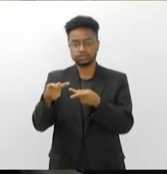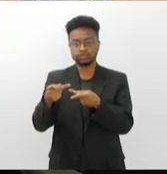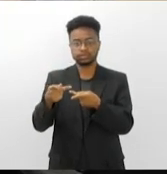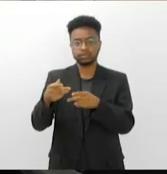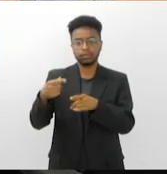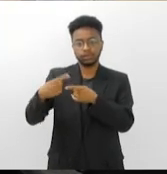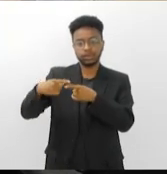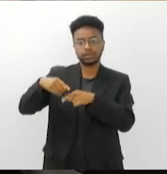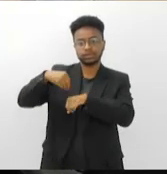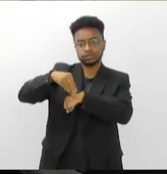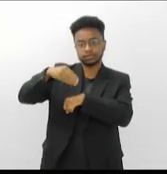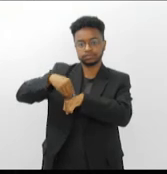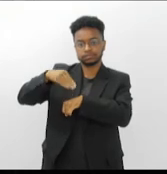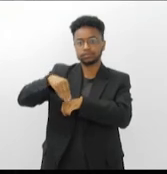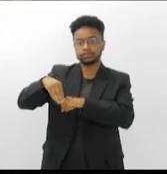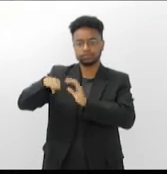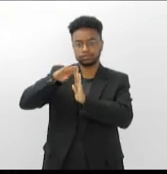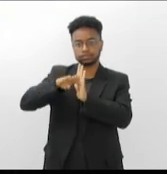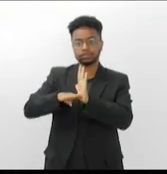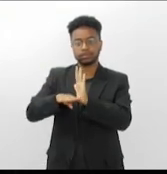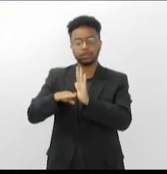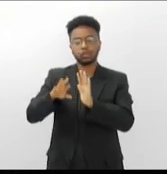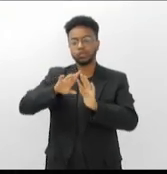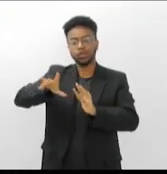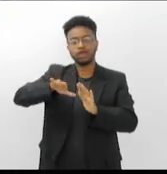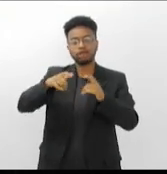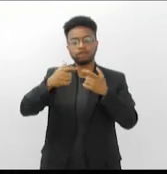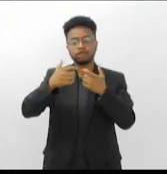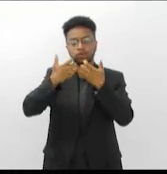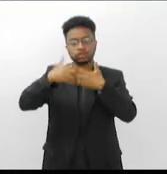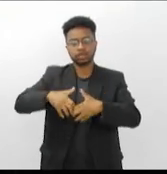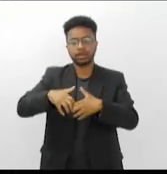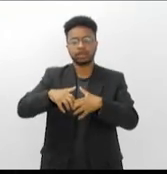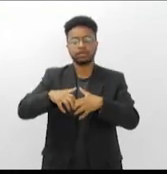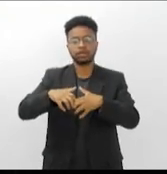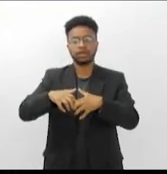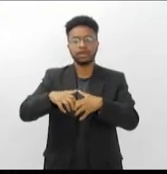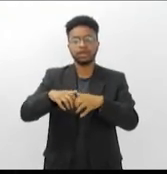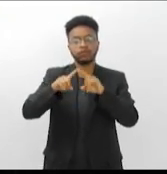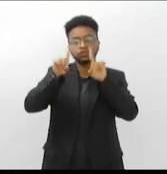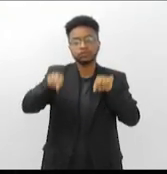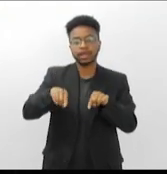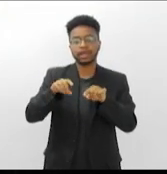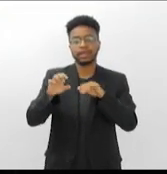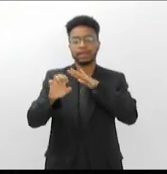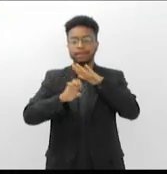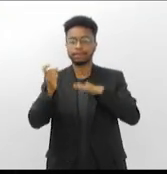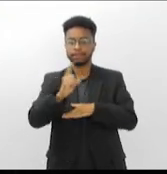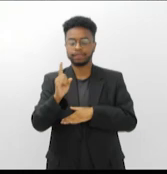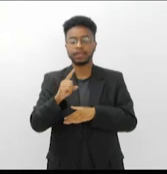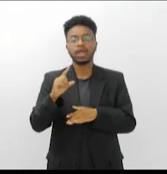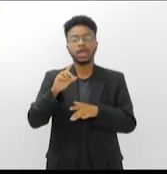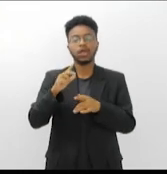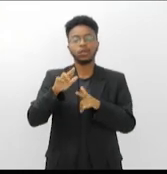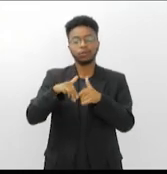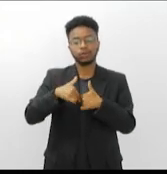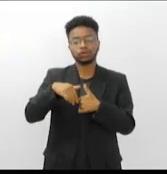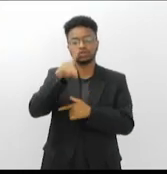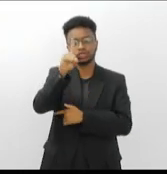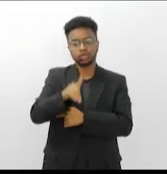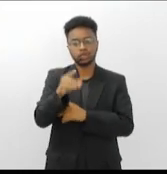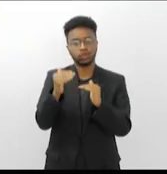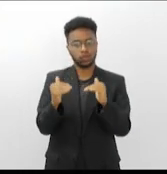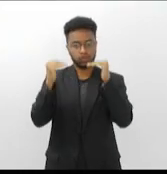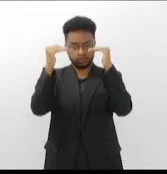por qualquer funcionário da empresa, não. Não foi pelo cara da ponta, foi pelos diretores